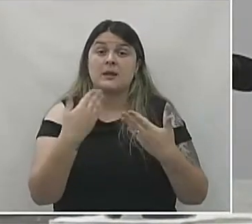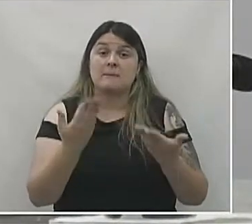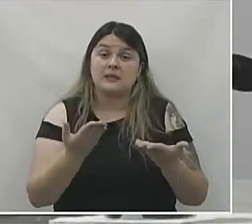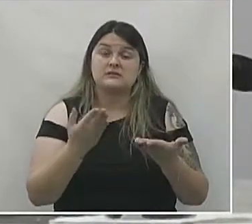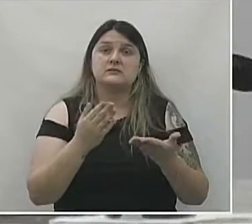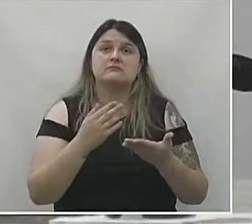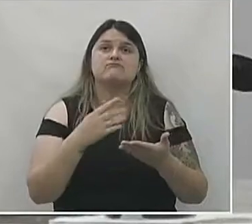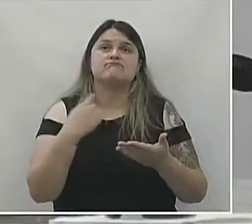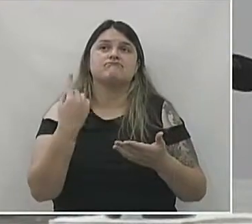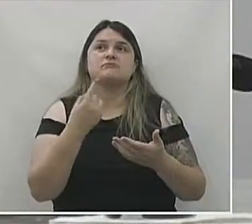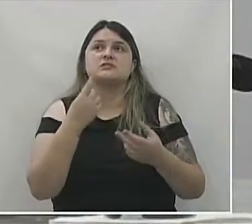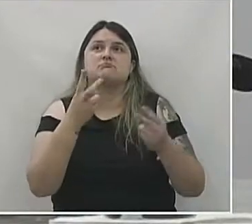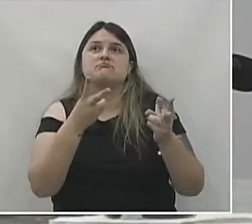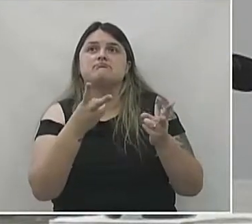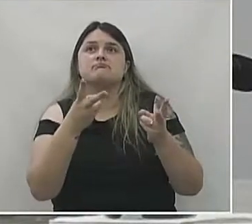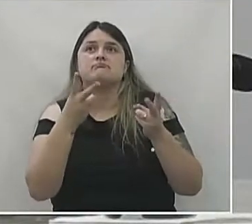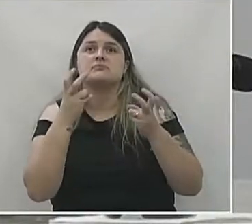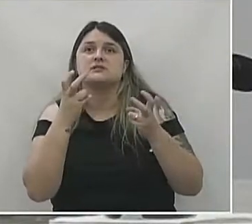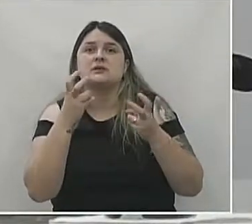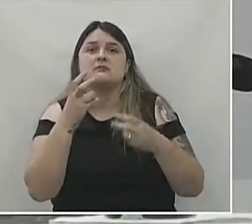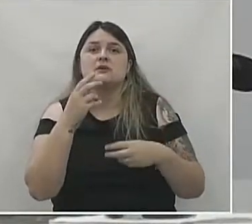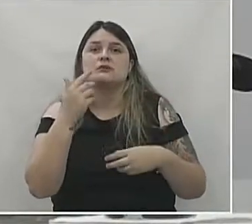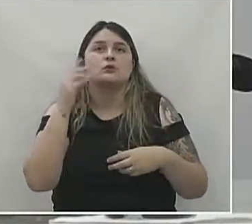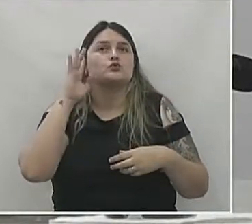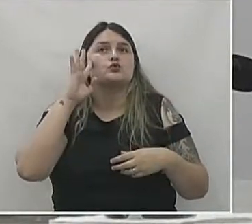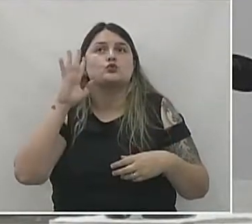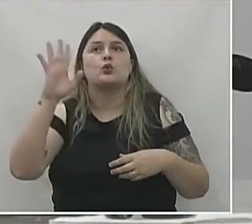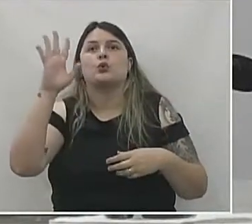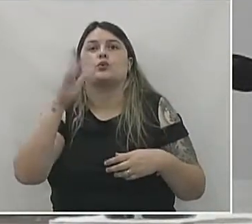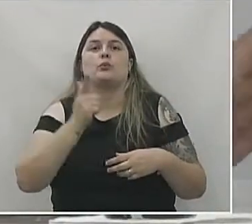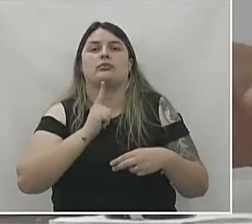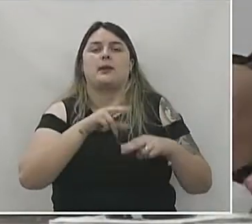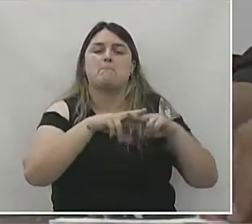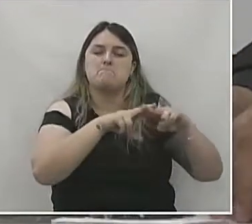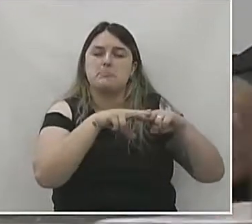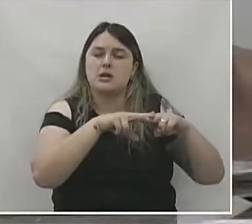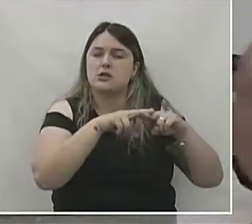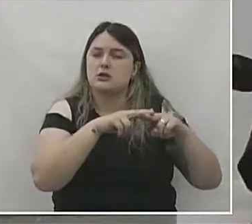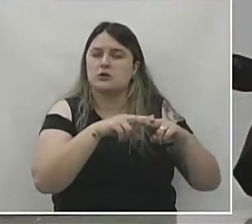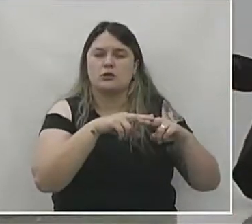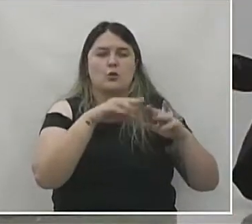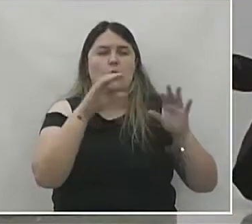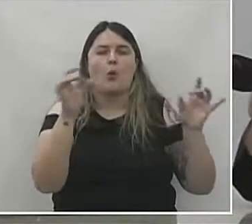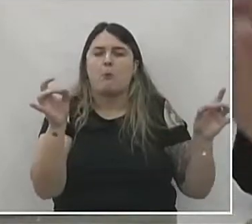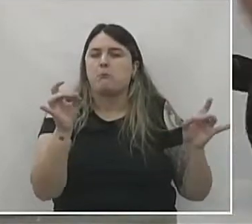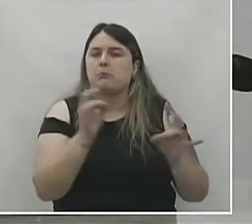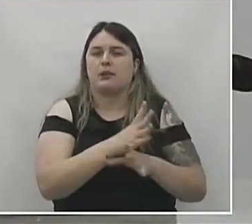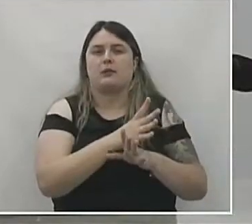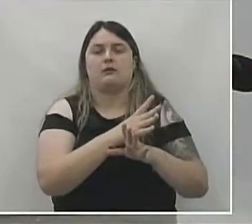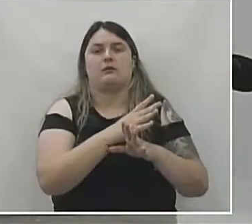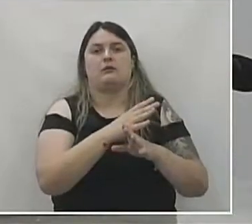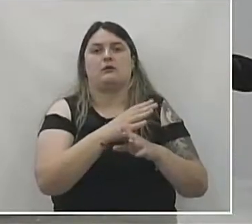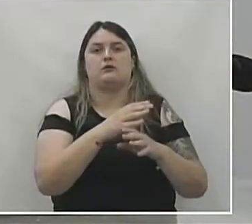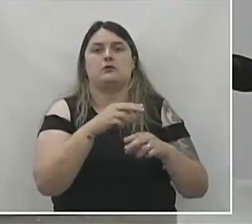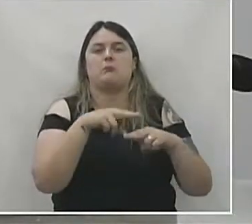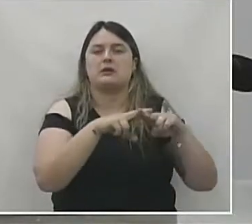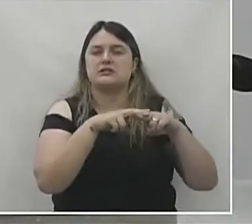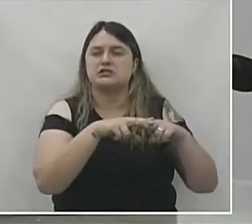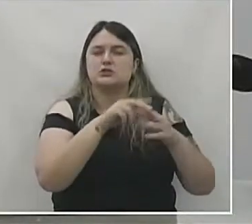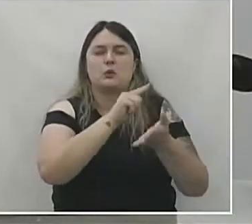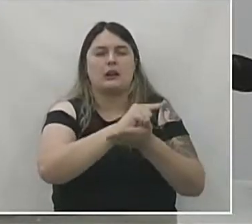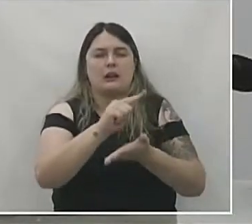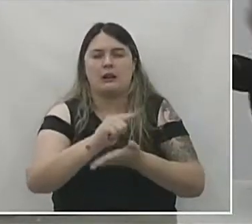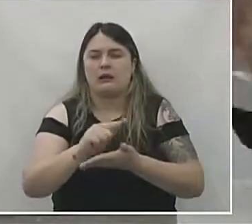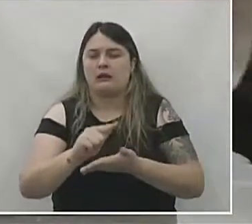infelizmente a gente não tem o sonho de ter um parquinho totalmente equipado e a contento na